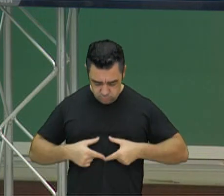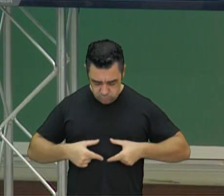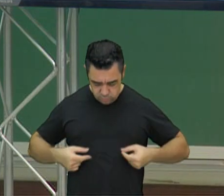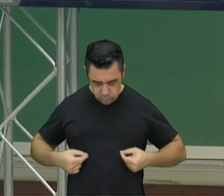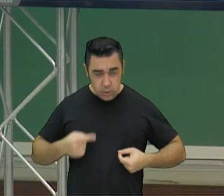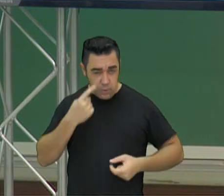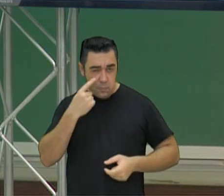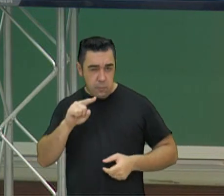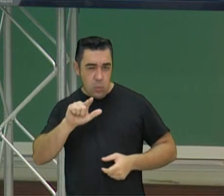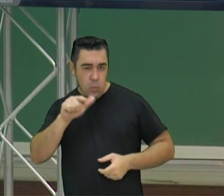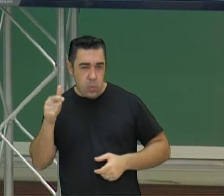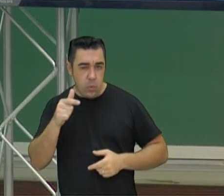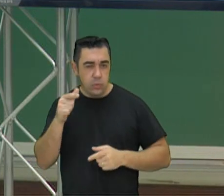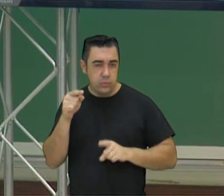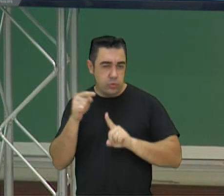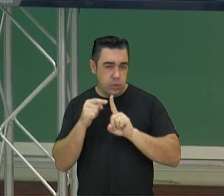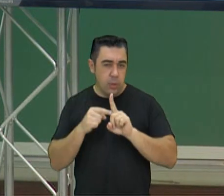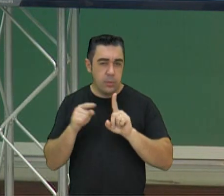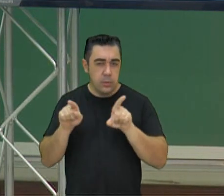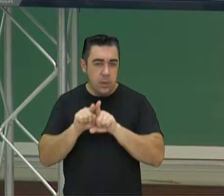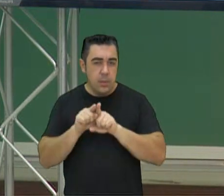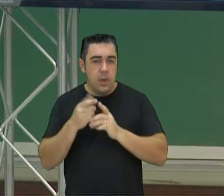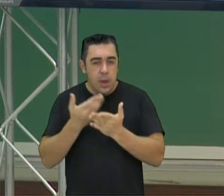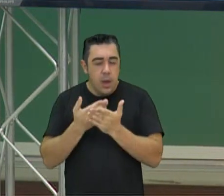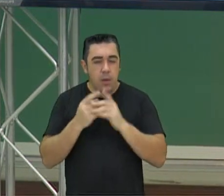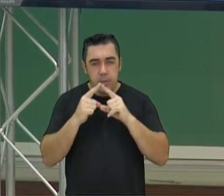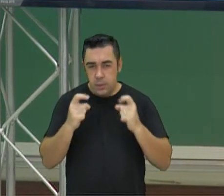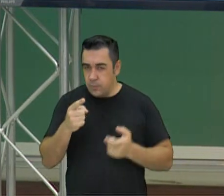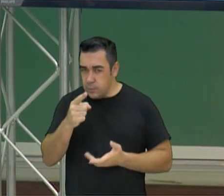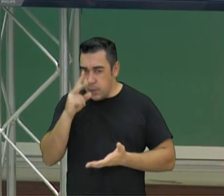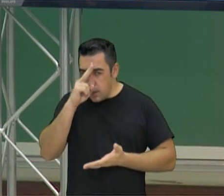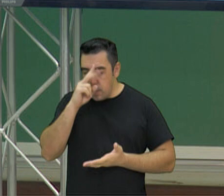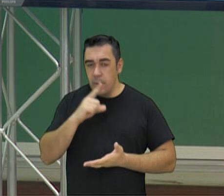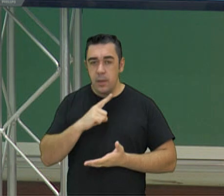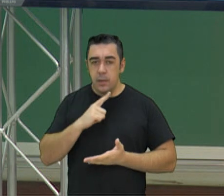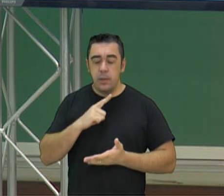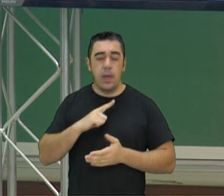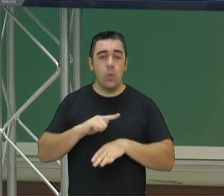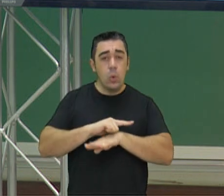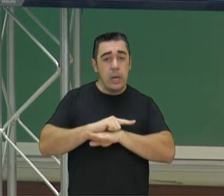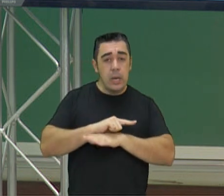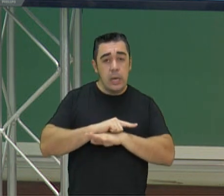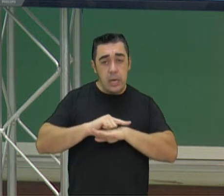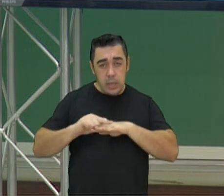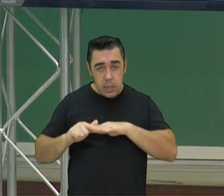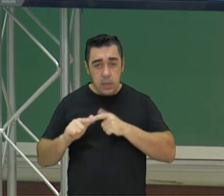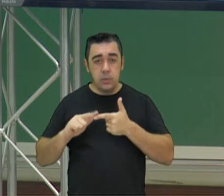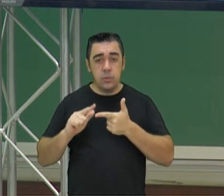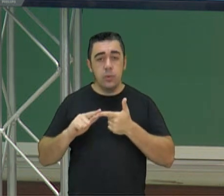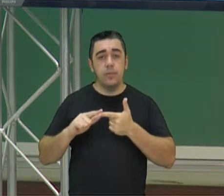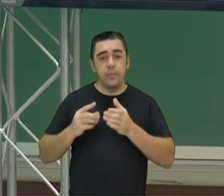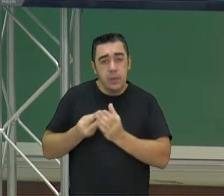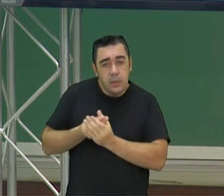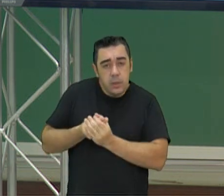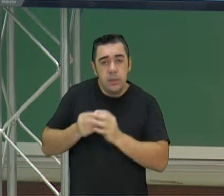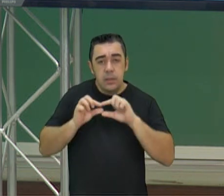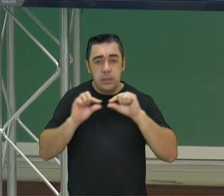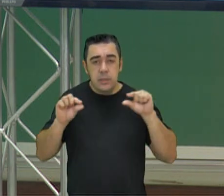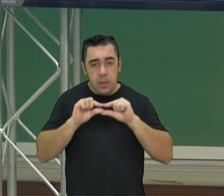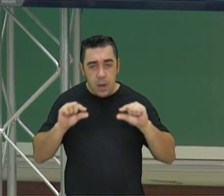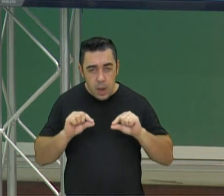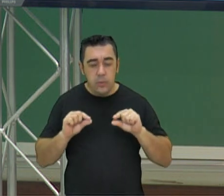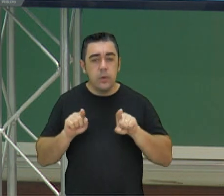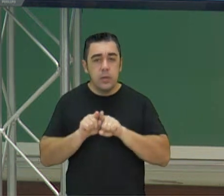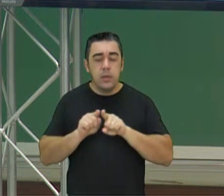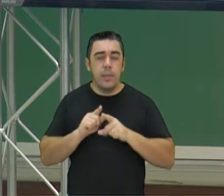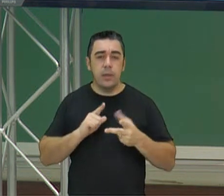de ciência, então vocês já lembram quais que são eles, né? Então, tem músculo liso, o estriado esquelético e o músculo cardíaco, que é o músculo do